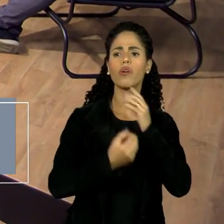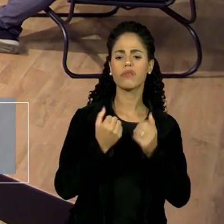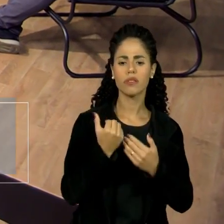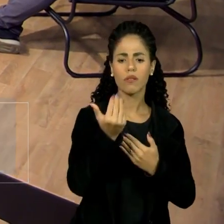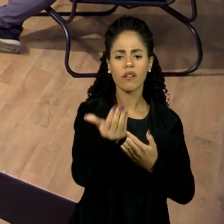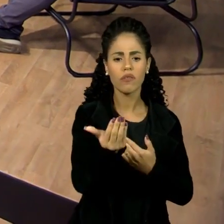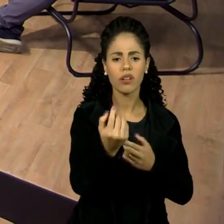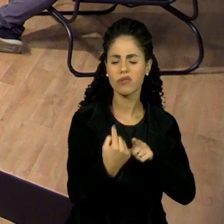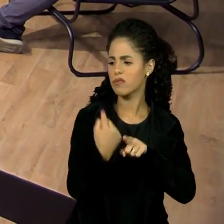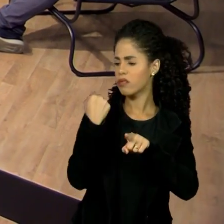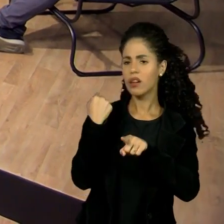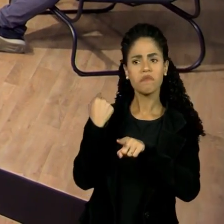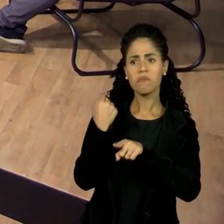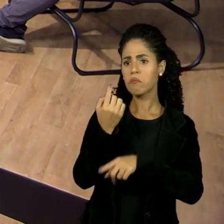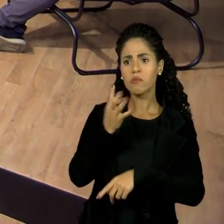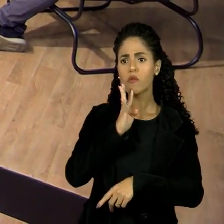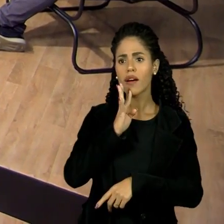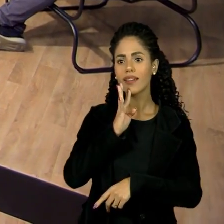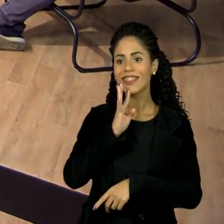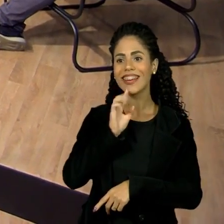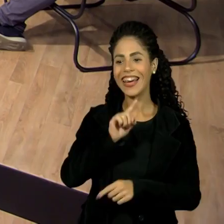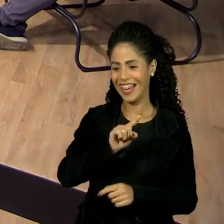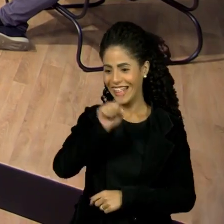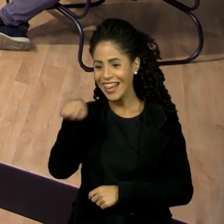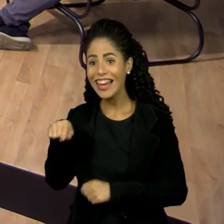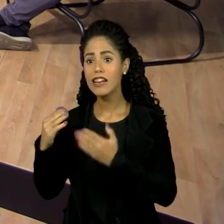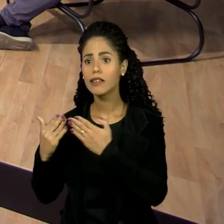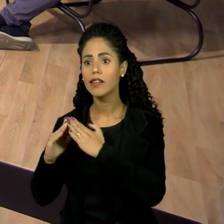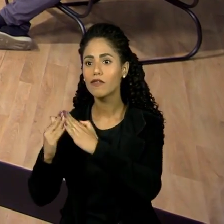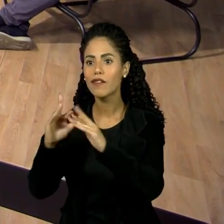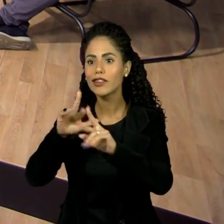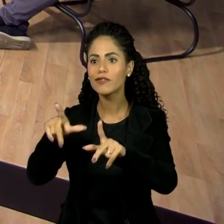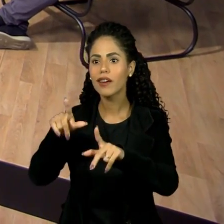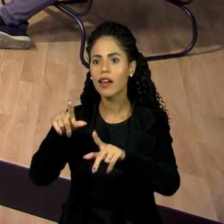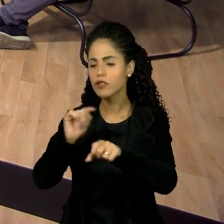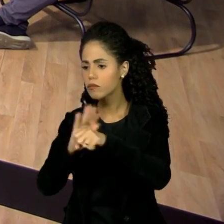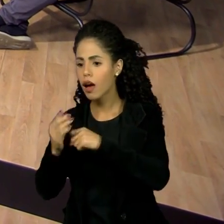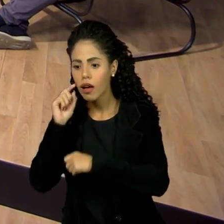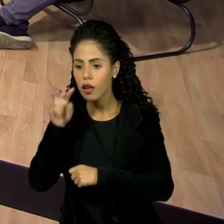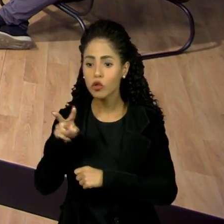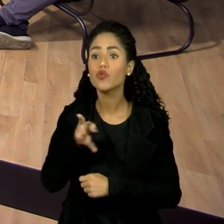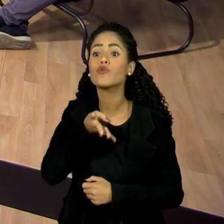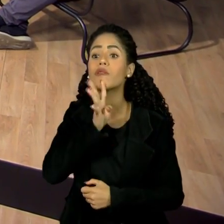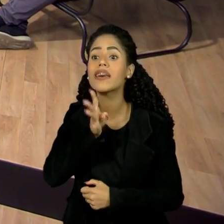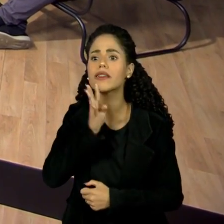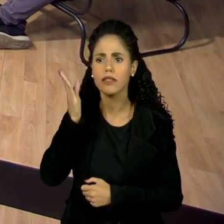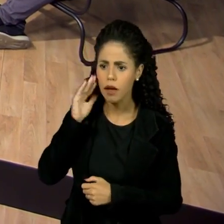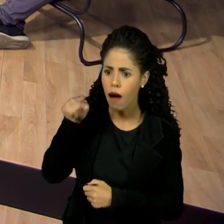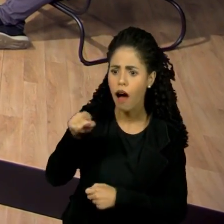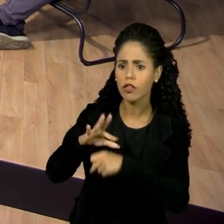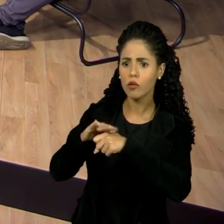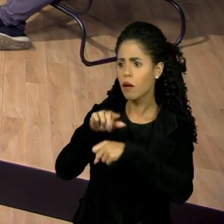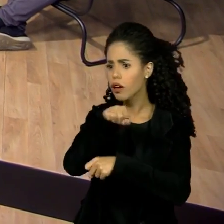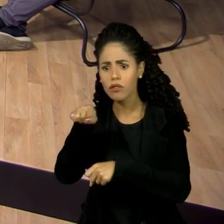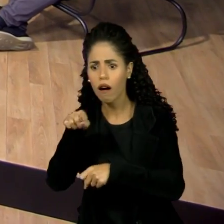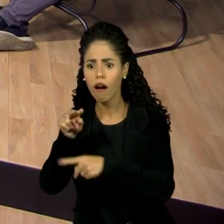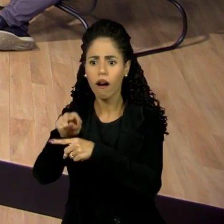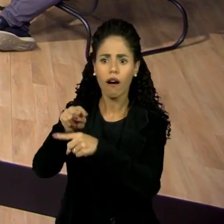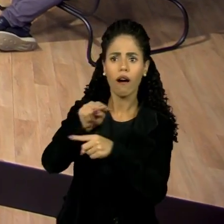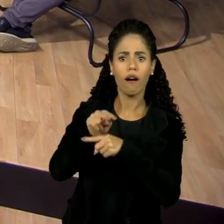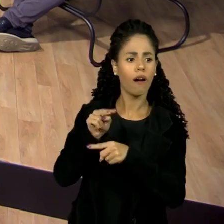porta. Na Rocinha, não. Se uma pessoa num beco está doente, todos do beco sabem que ela está doente.